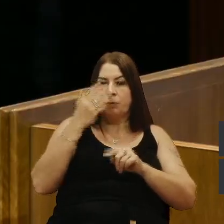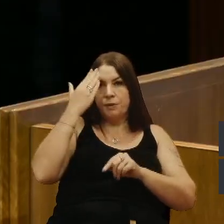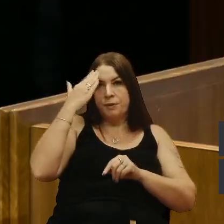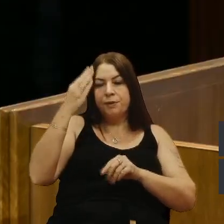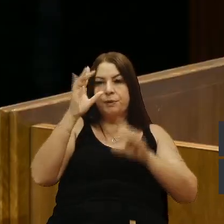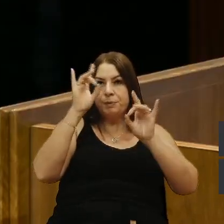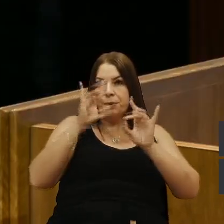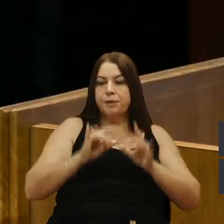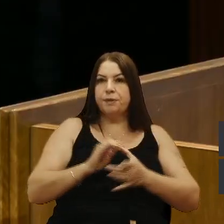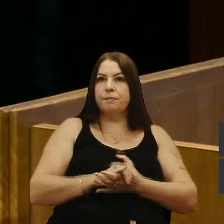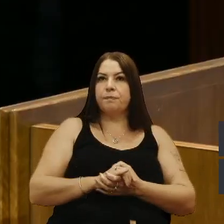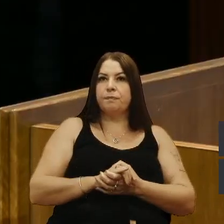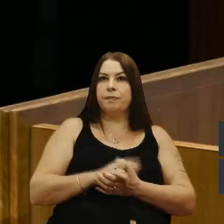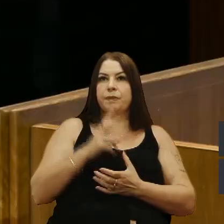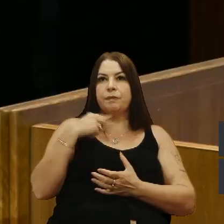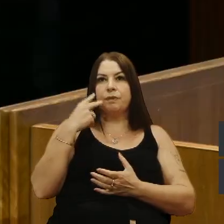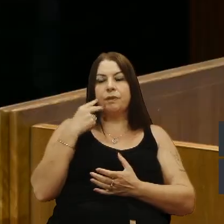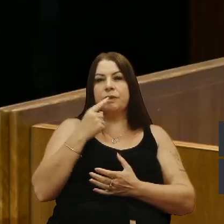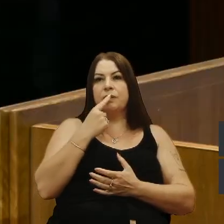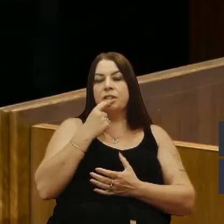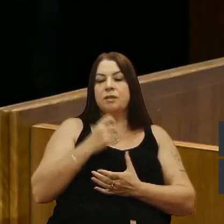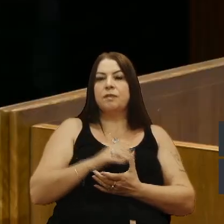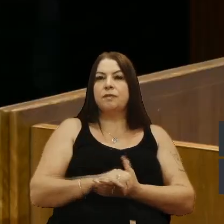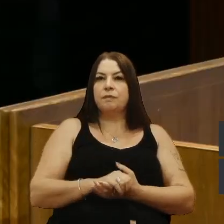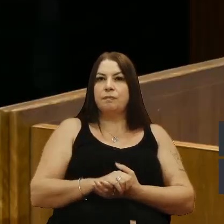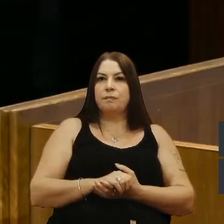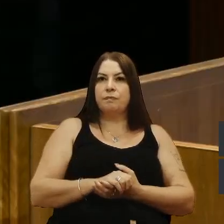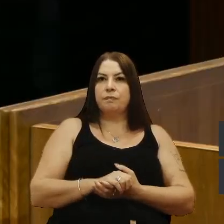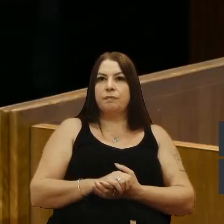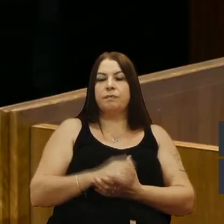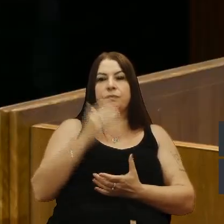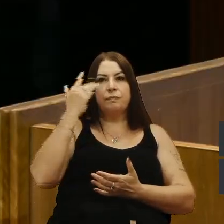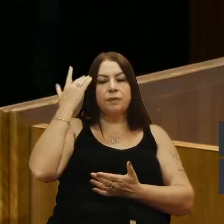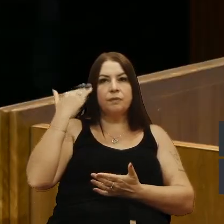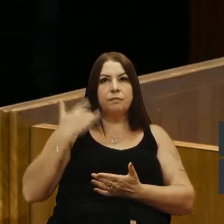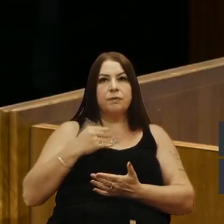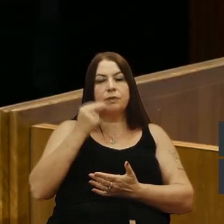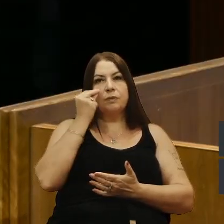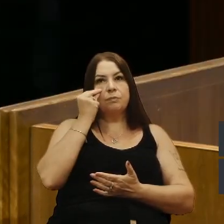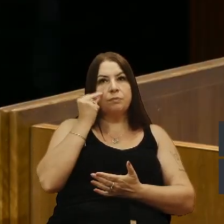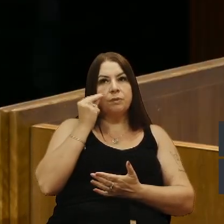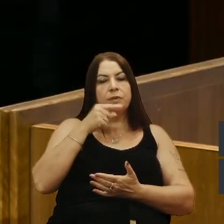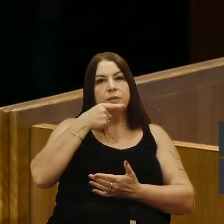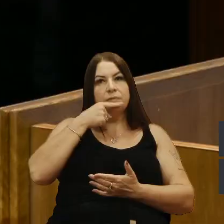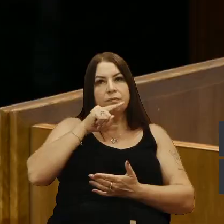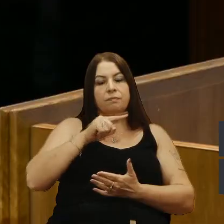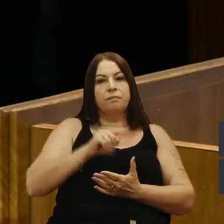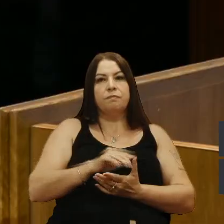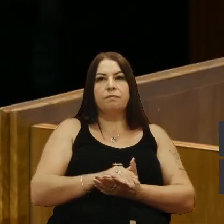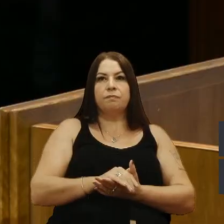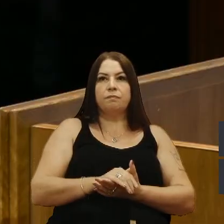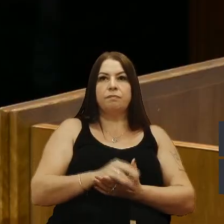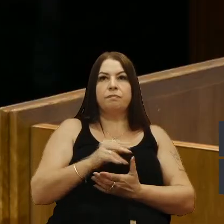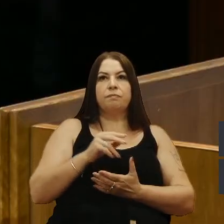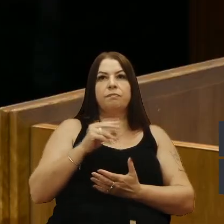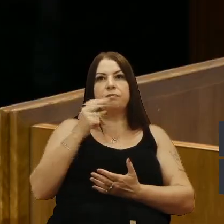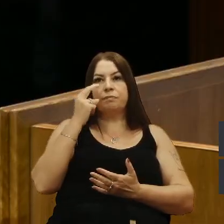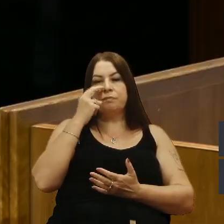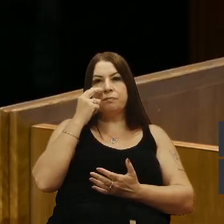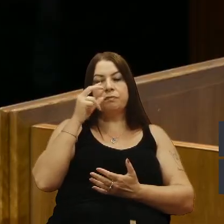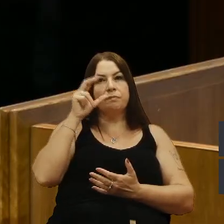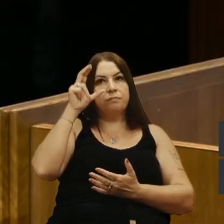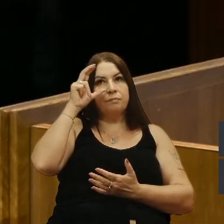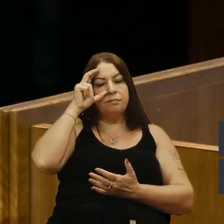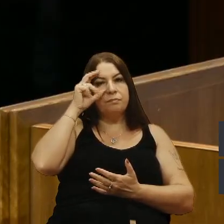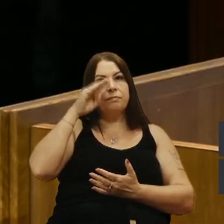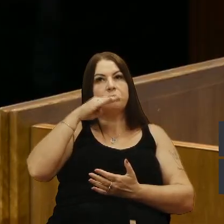muito especial à vereadora Rose Frigieri, a vereadora Dani Mello, Cláudio Libardi, Caleb Garbim, Andressa Marques, Sandra Boneto,